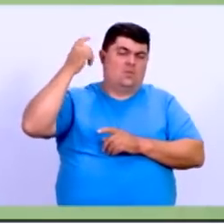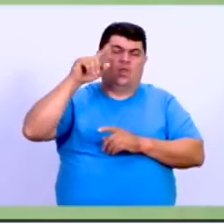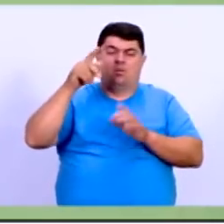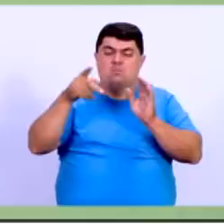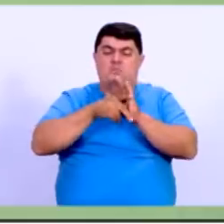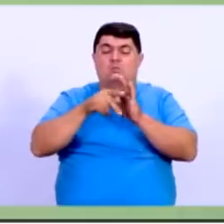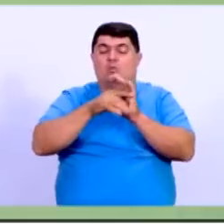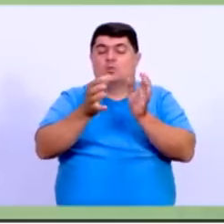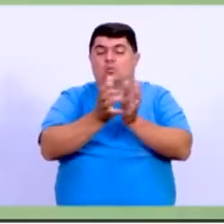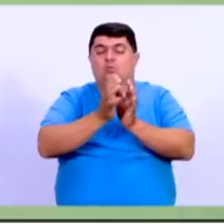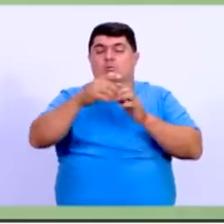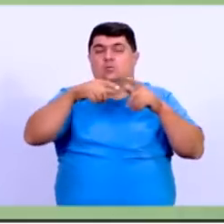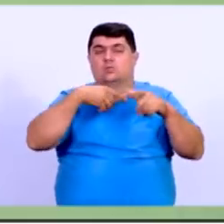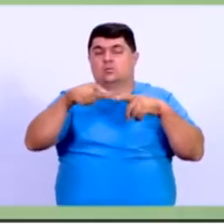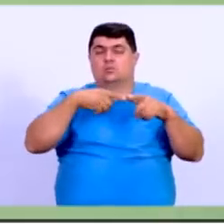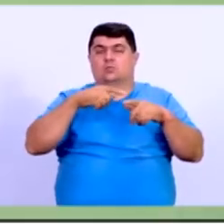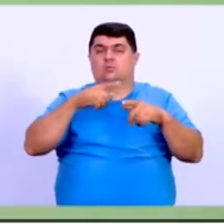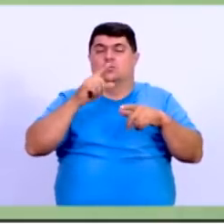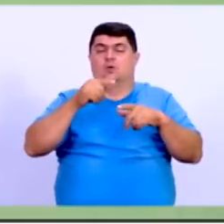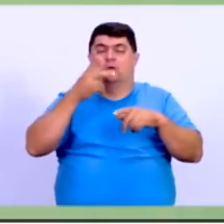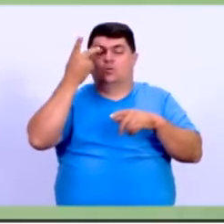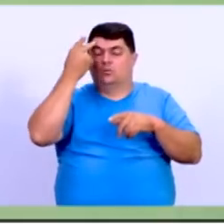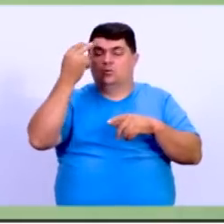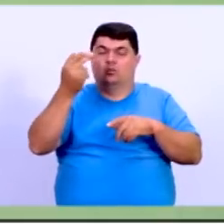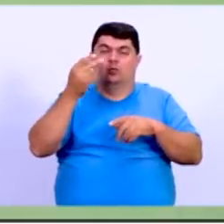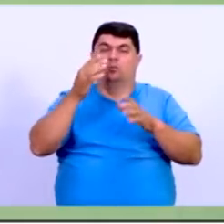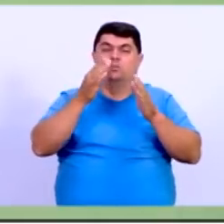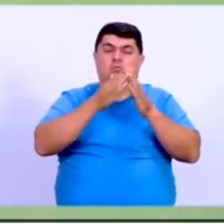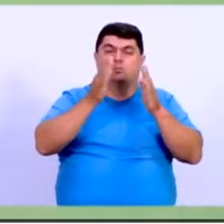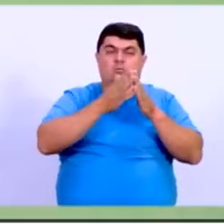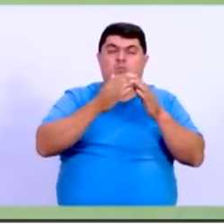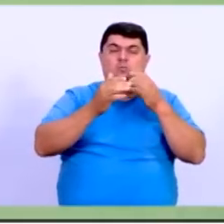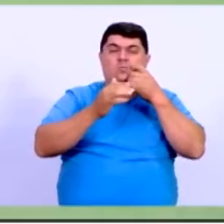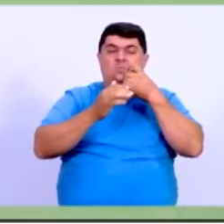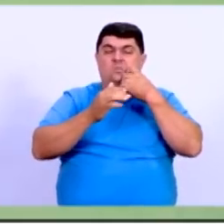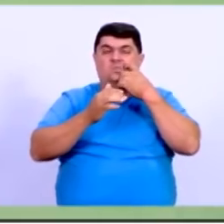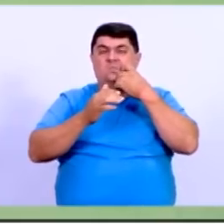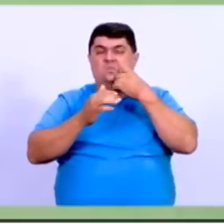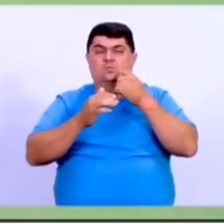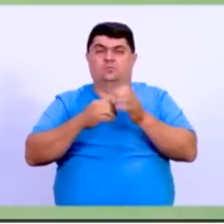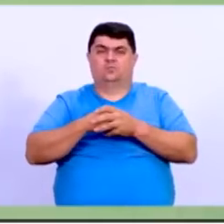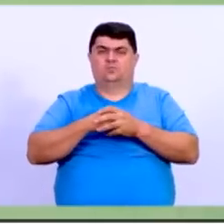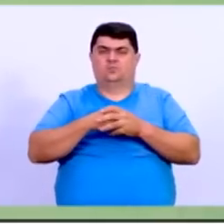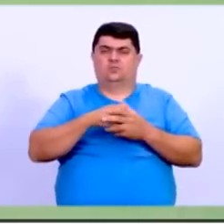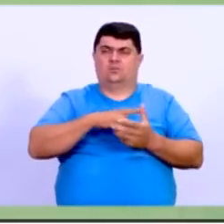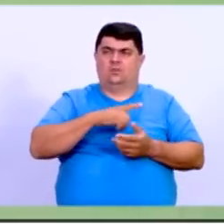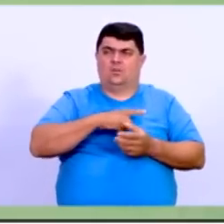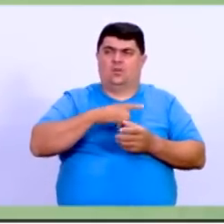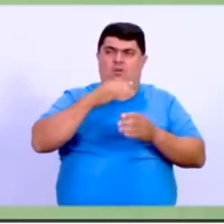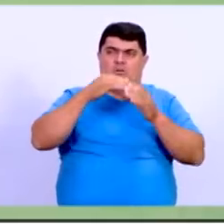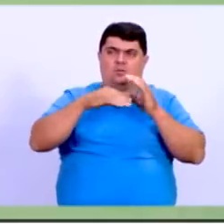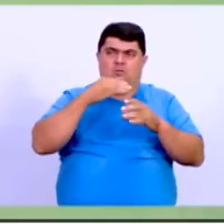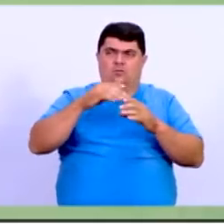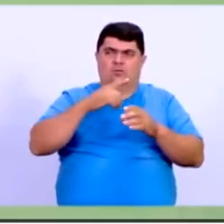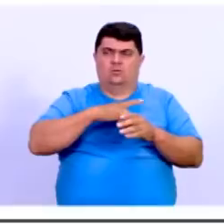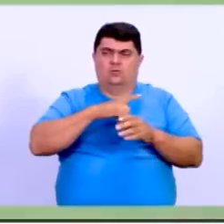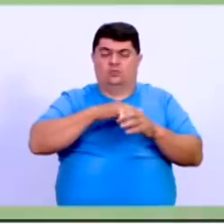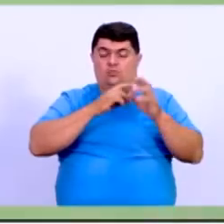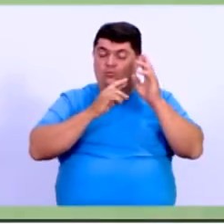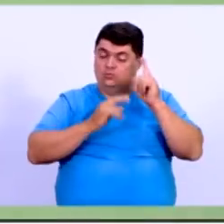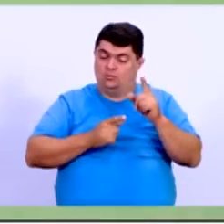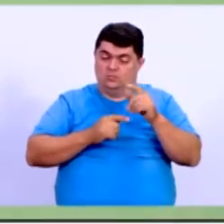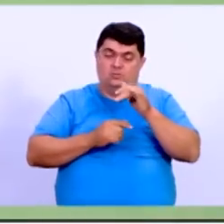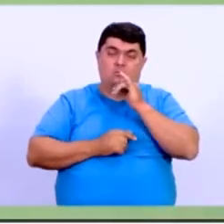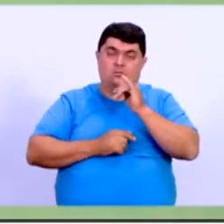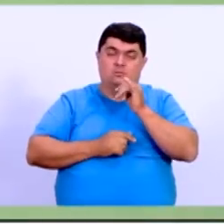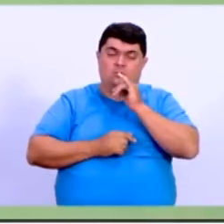trabalho, tá? Esse ambiente aqui ele é muito comum em residências, por exemplo, tá? Esse é um ambiente de grupo de trabalho, diferente